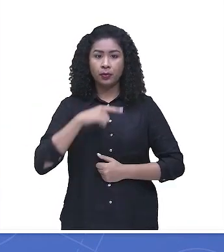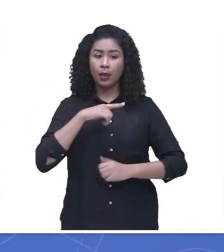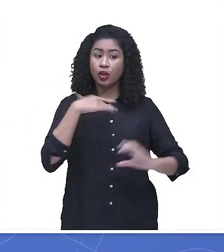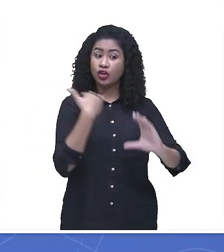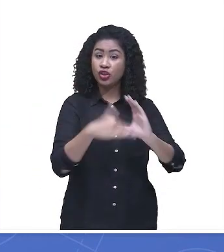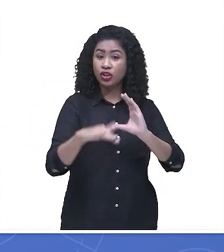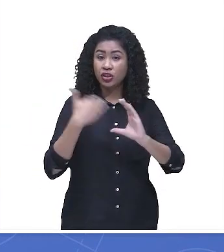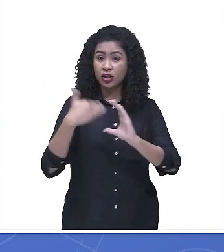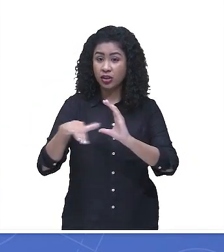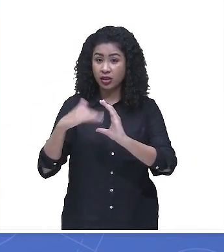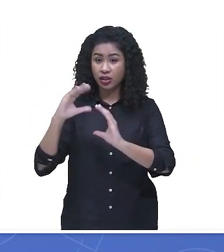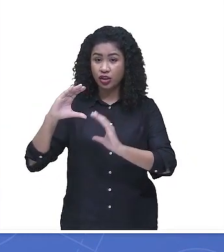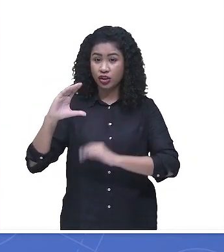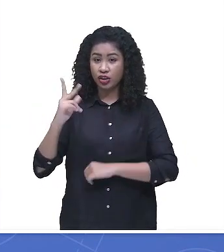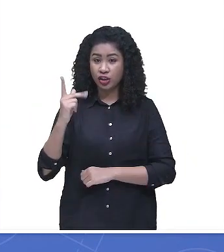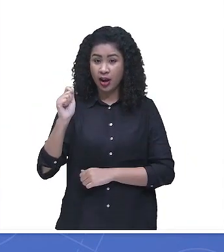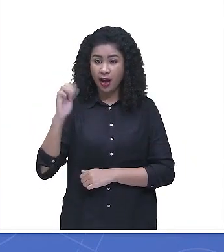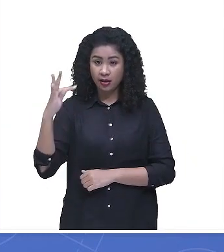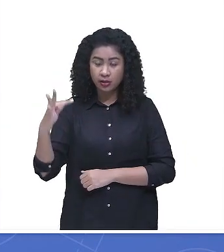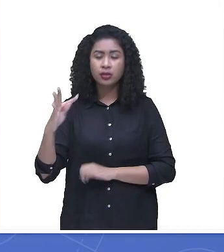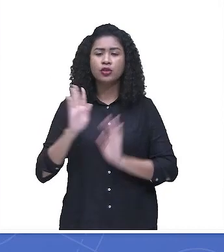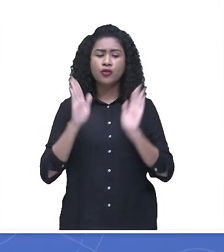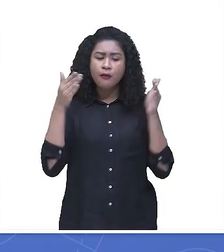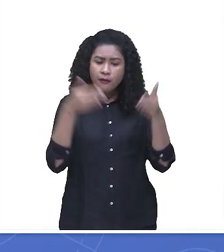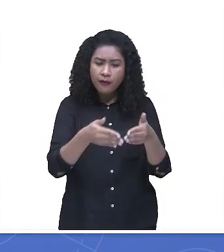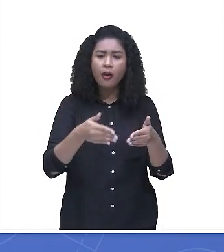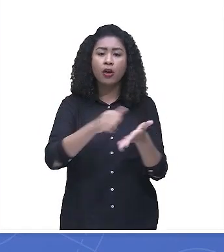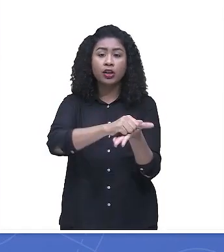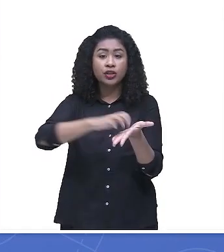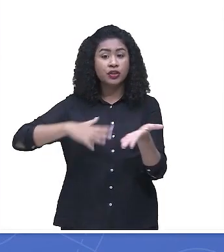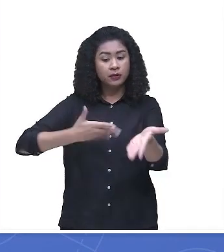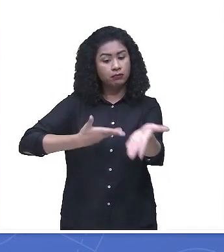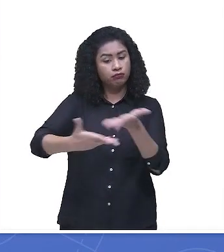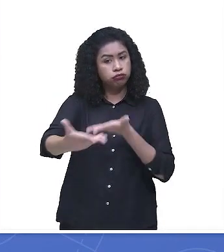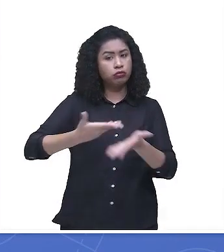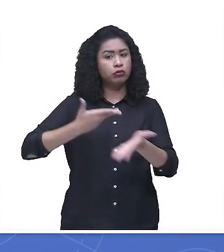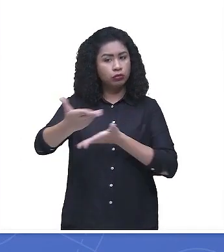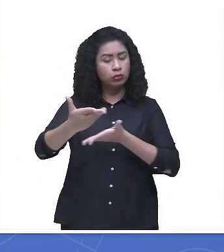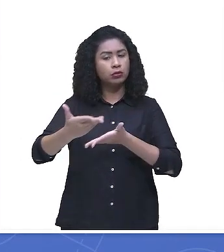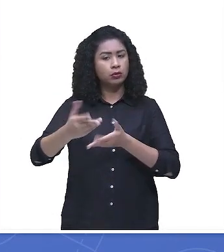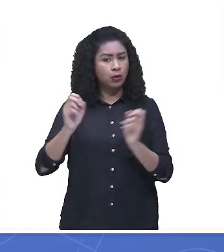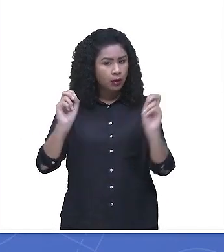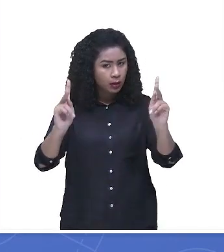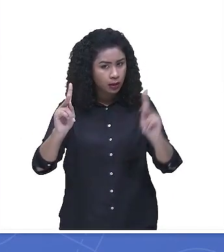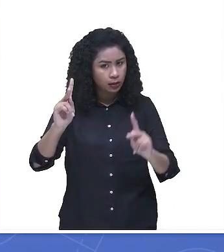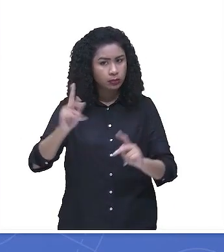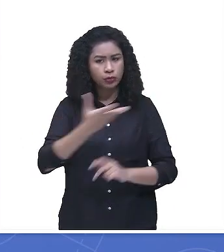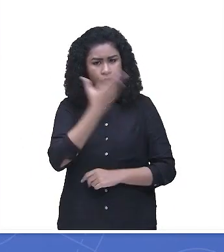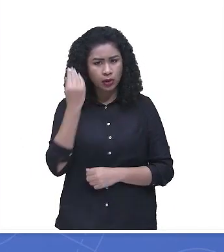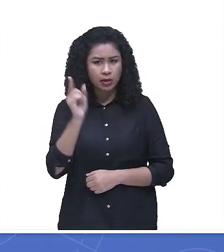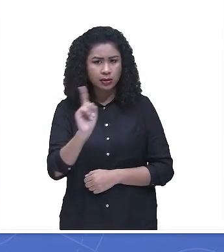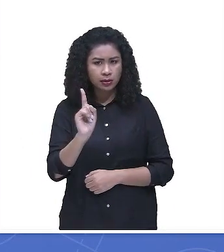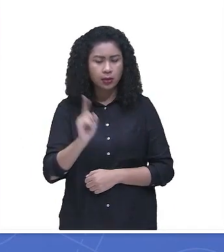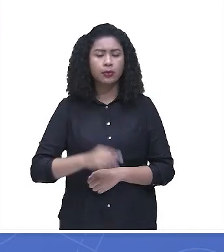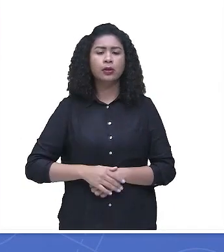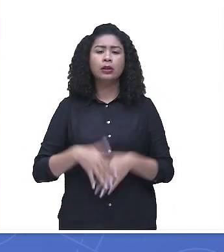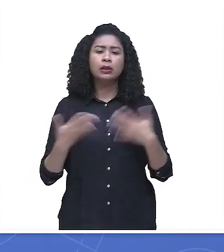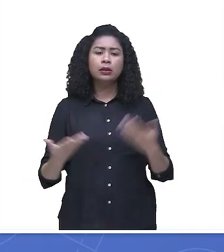exclusivamente para a participação de vocês nas atividades, tá bom? Vamos nos concentrar nisso. Então, nós temos aqui o